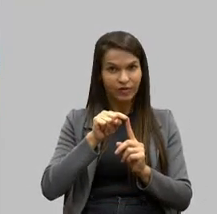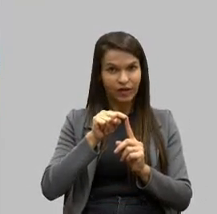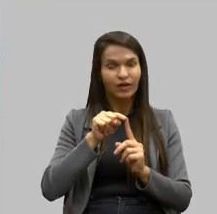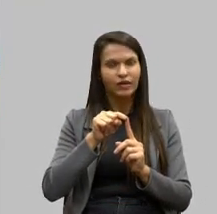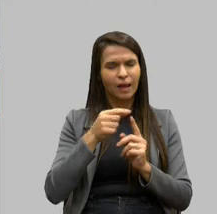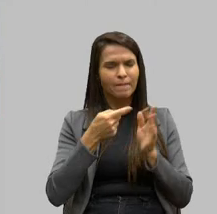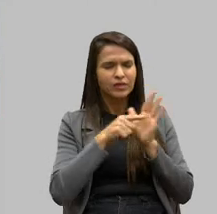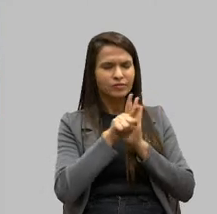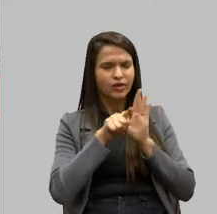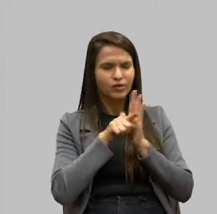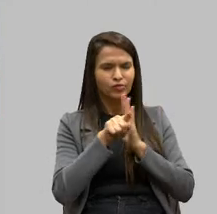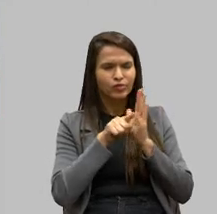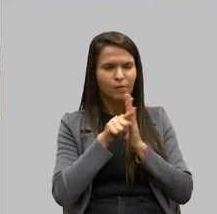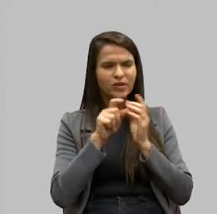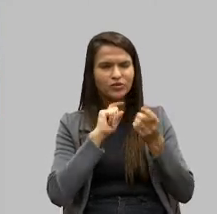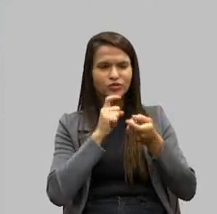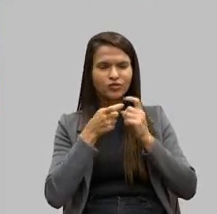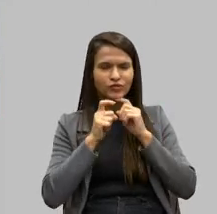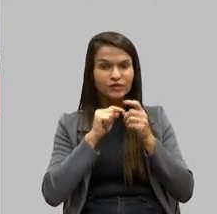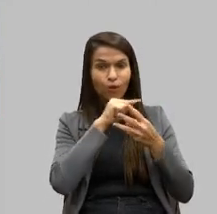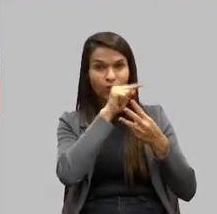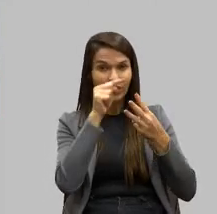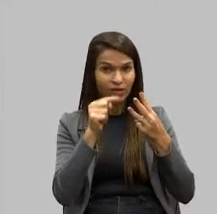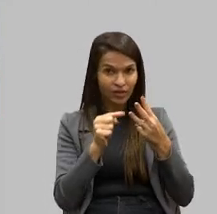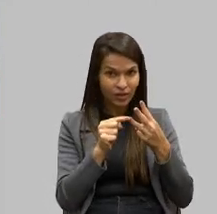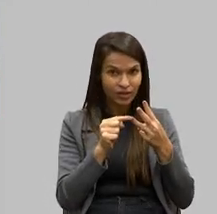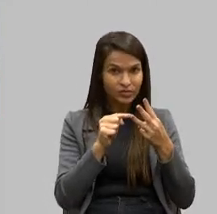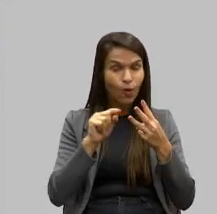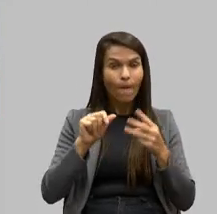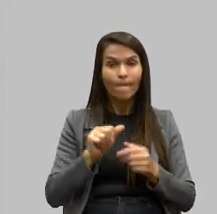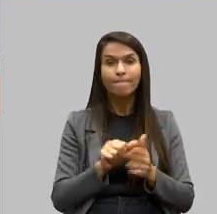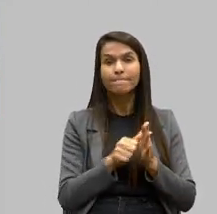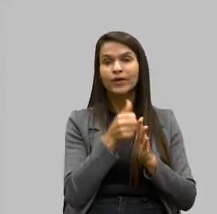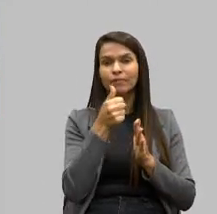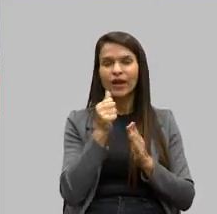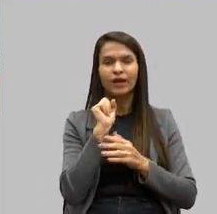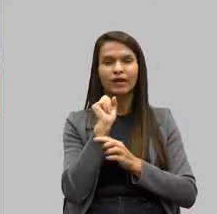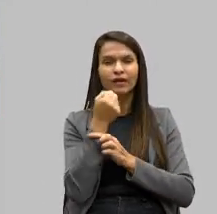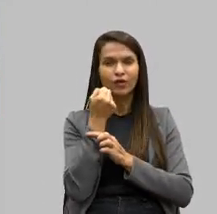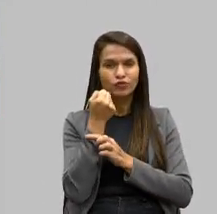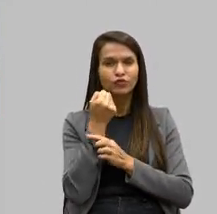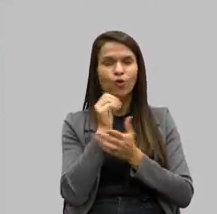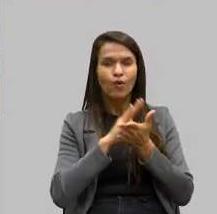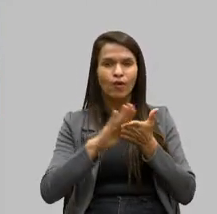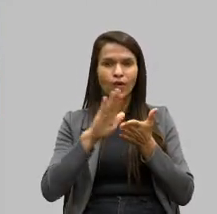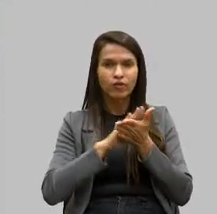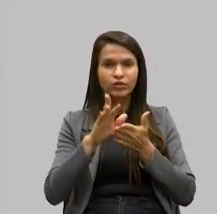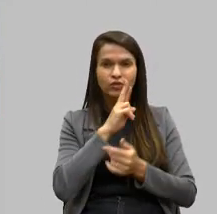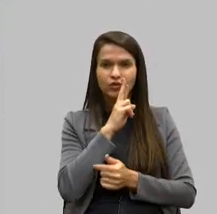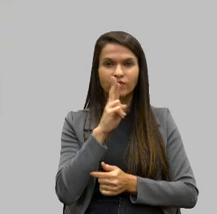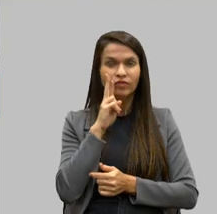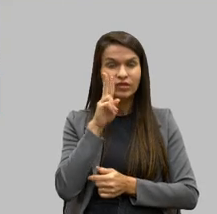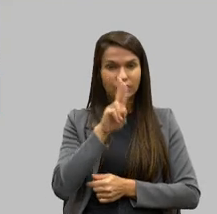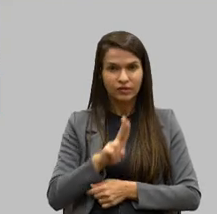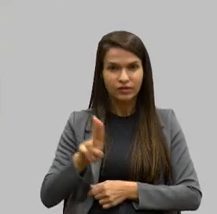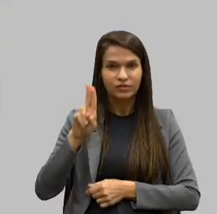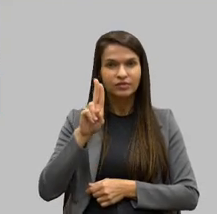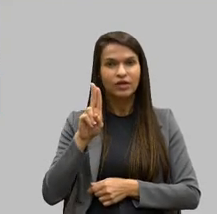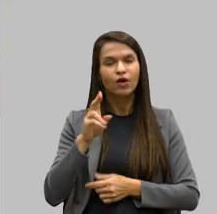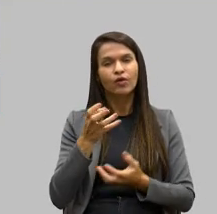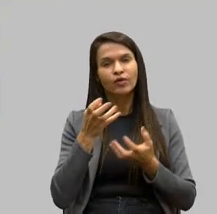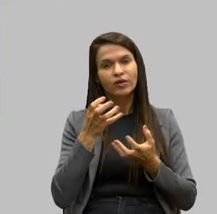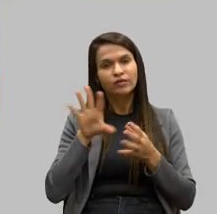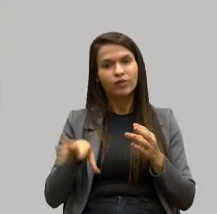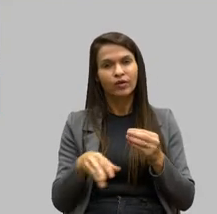perguntas, nos meus questionamentos, que são três. O primeiro é sobre a garantia do custeio do restaurante universitário. Só queria fazer um